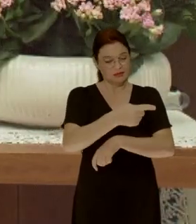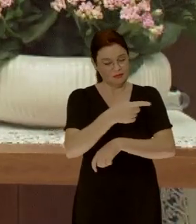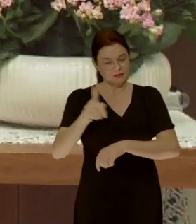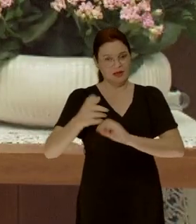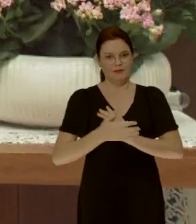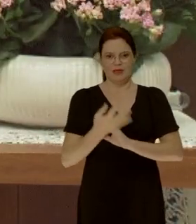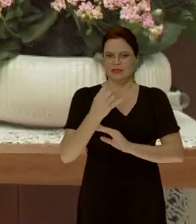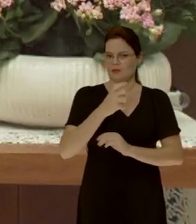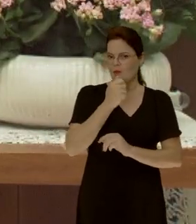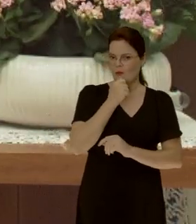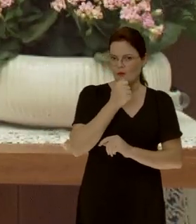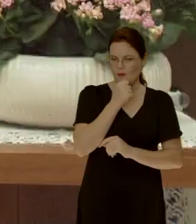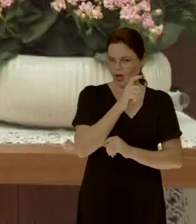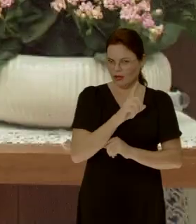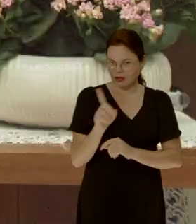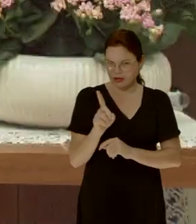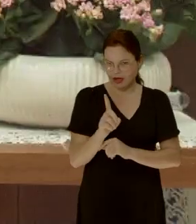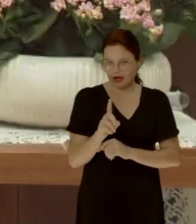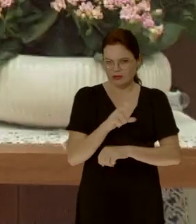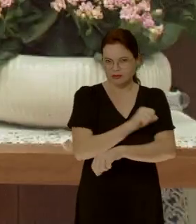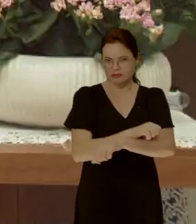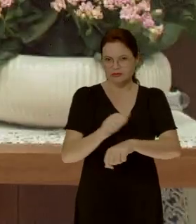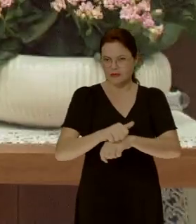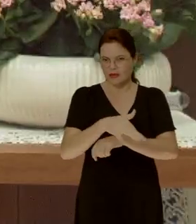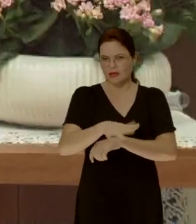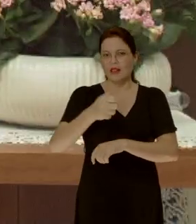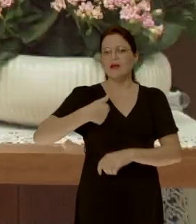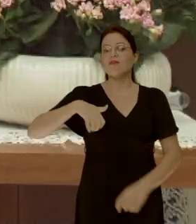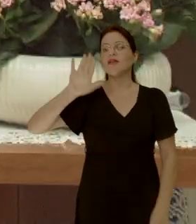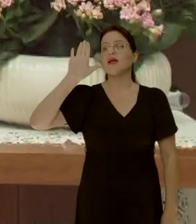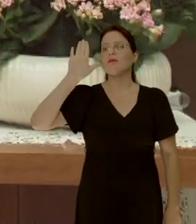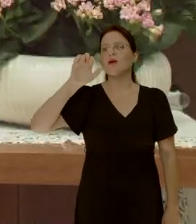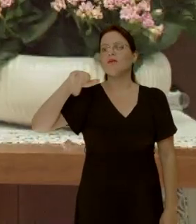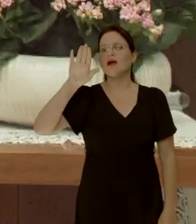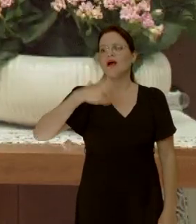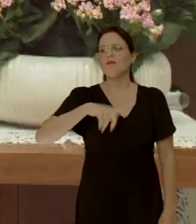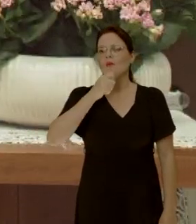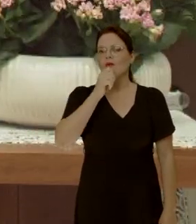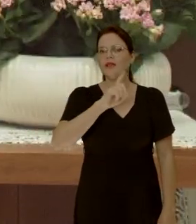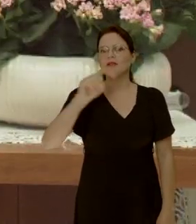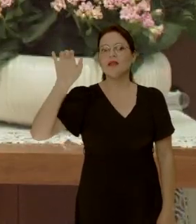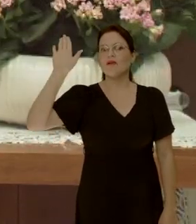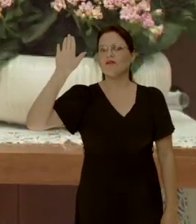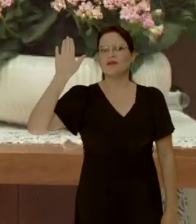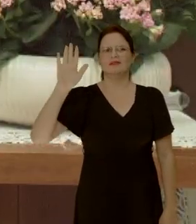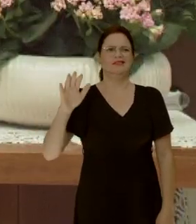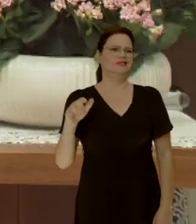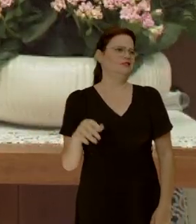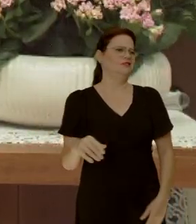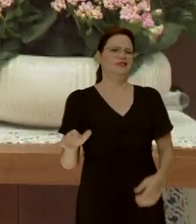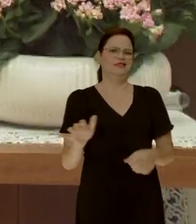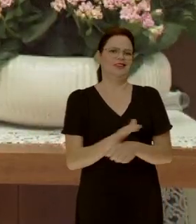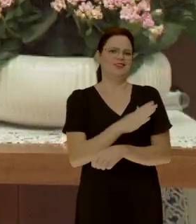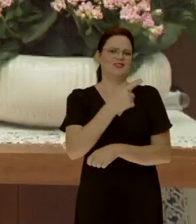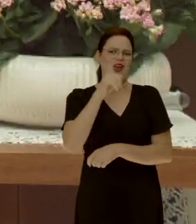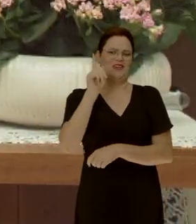Quem não foi ainda aqui no sítio Esperança? Levanta a mão, quem não foi ainda? Não vai caber vocês não,